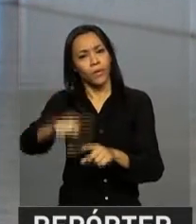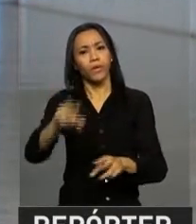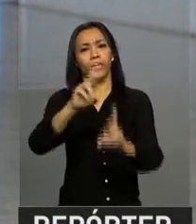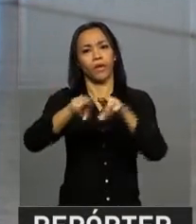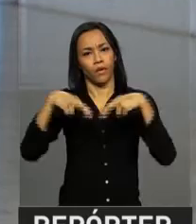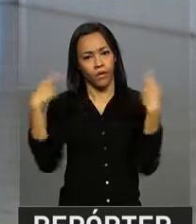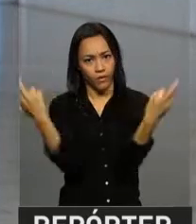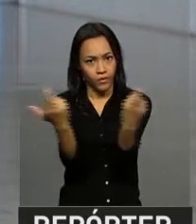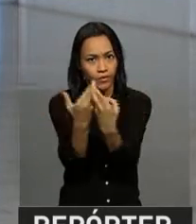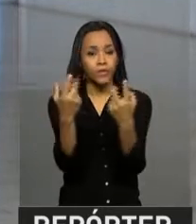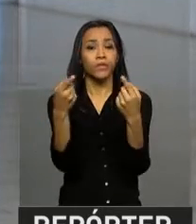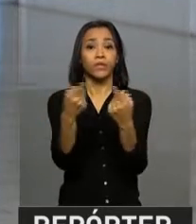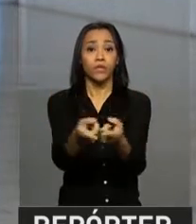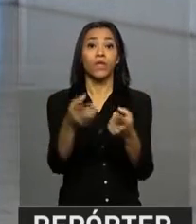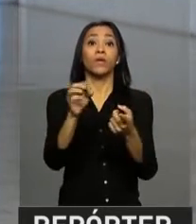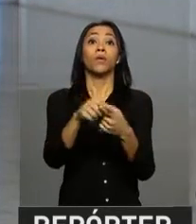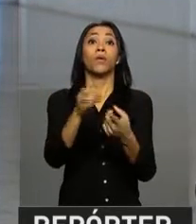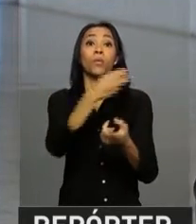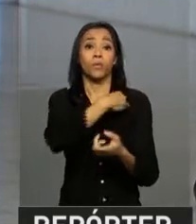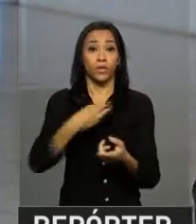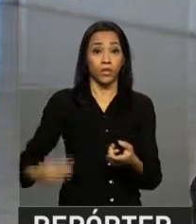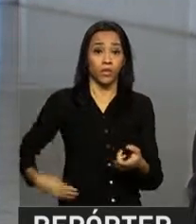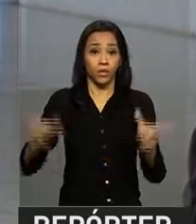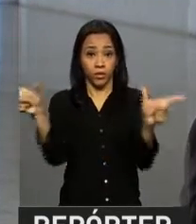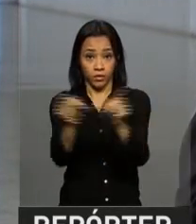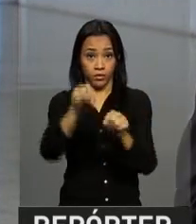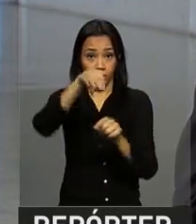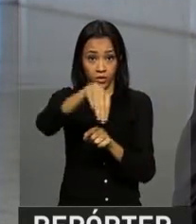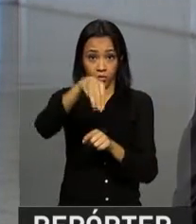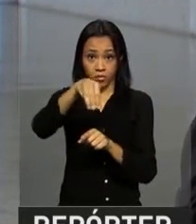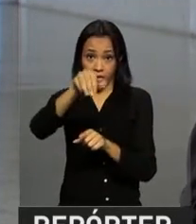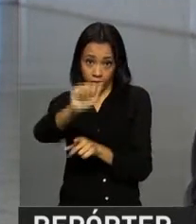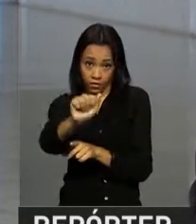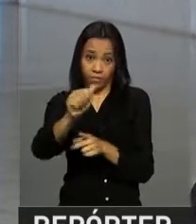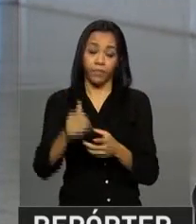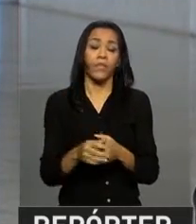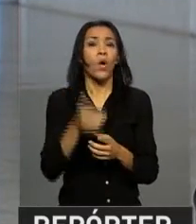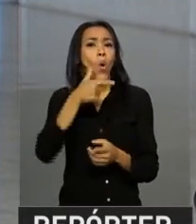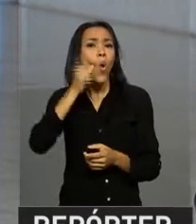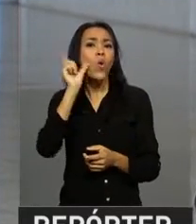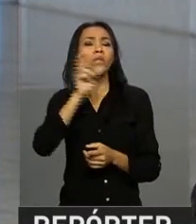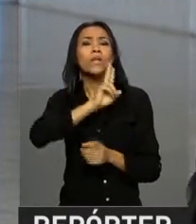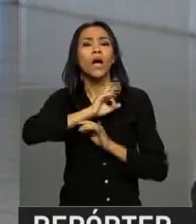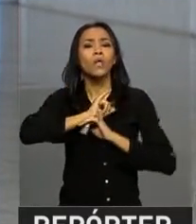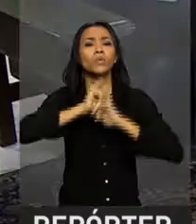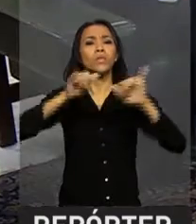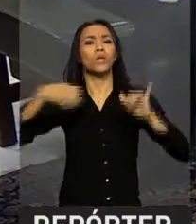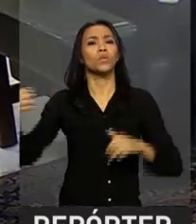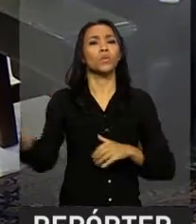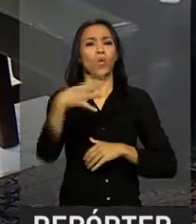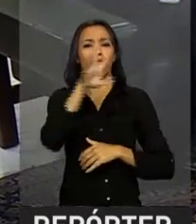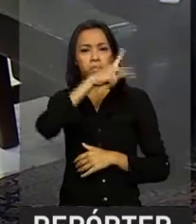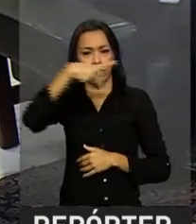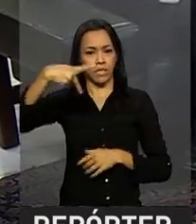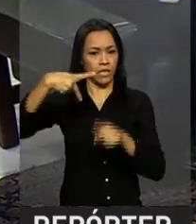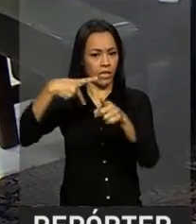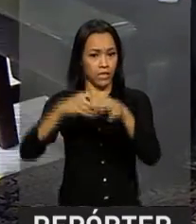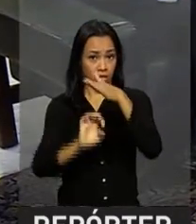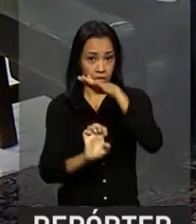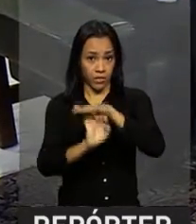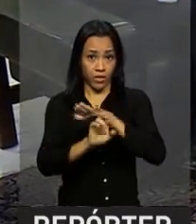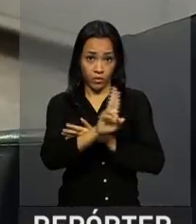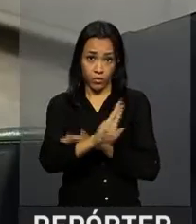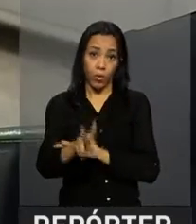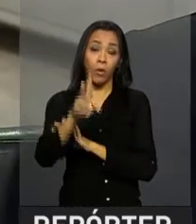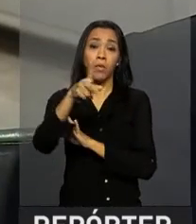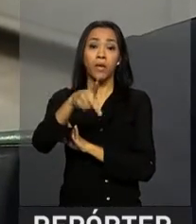Sarney Filho, ministro do Meio Ambiente. Olha, Jaime, ontem foi anunciado o nome do novo presidente da Petrobras, vai ser o